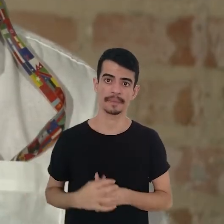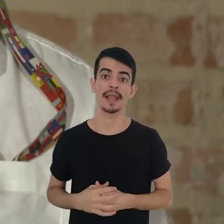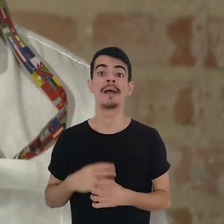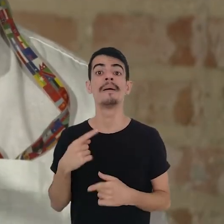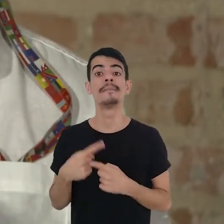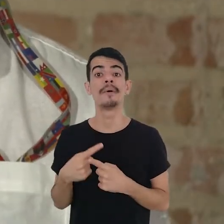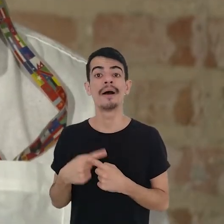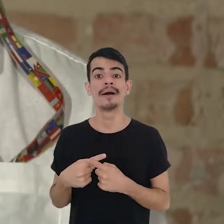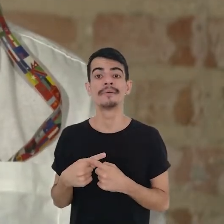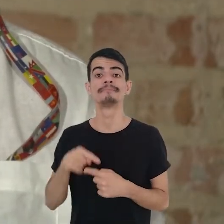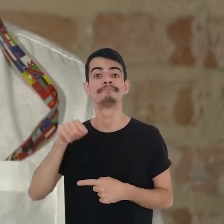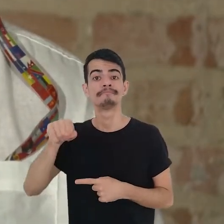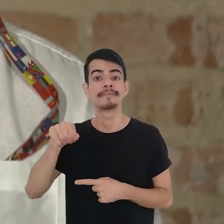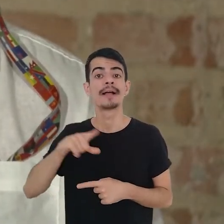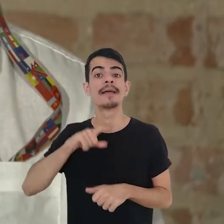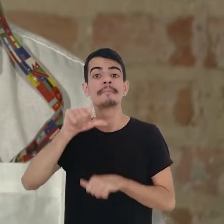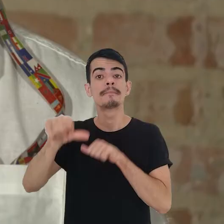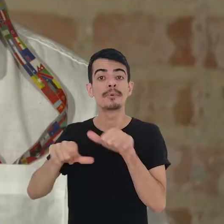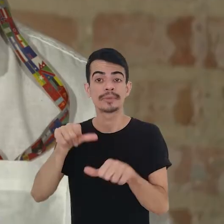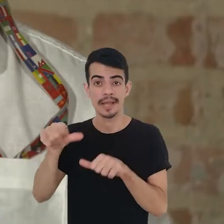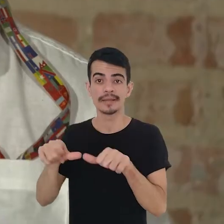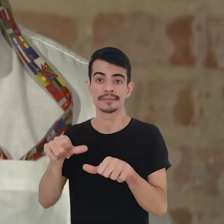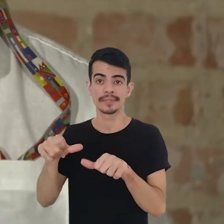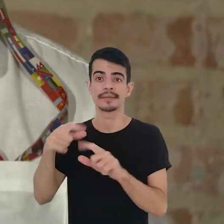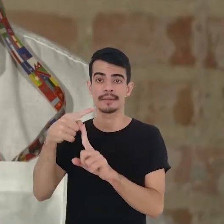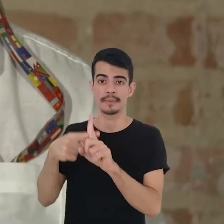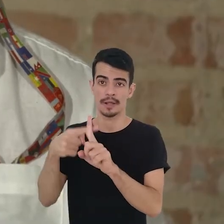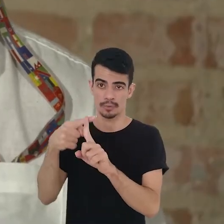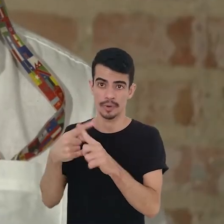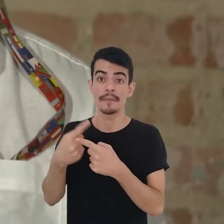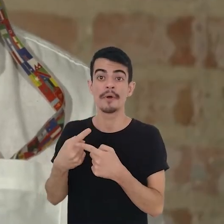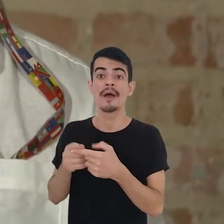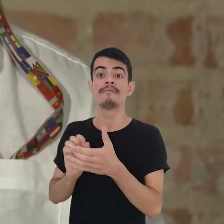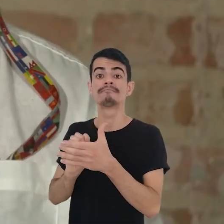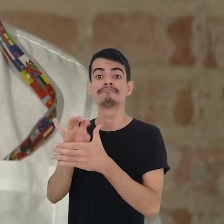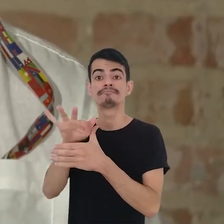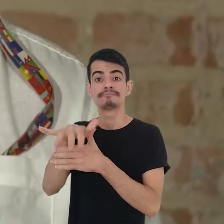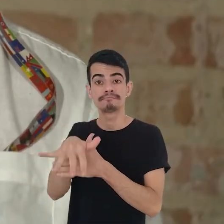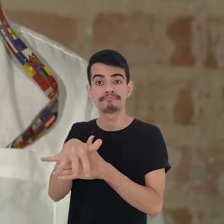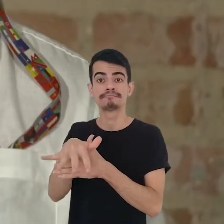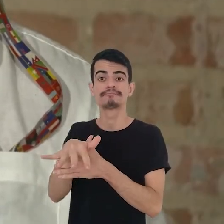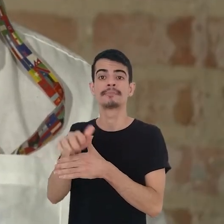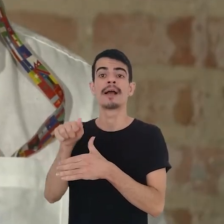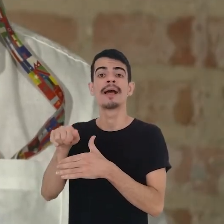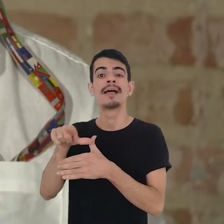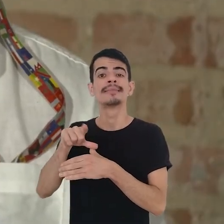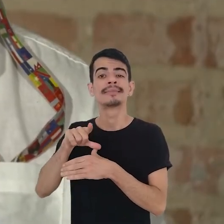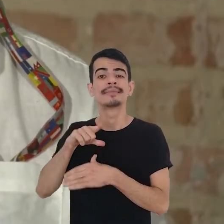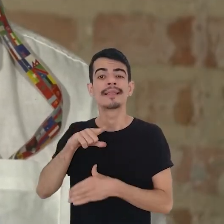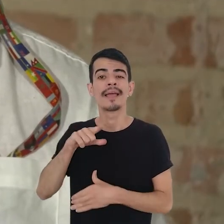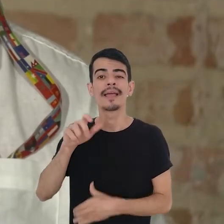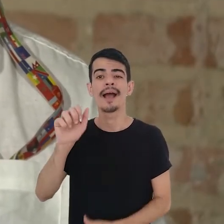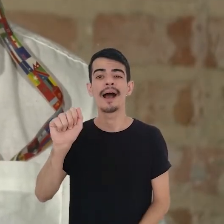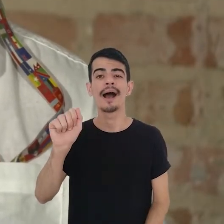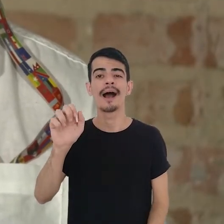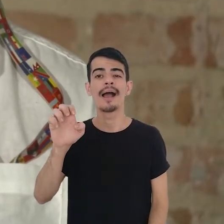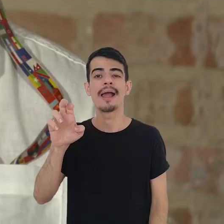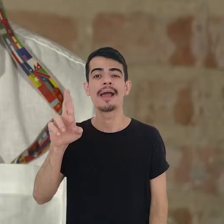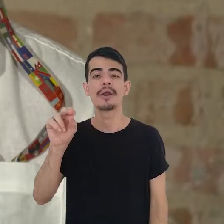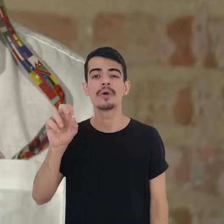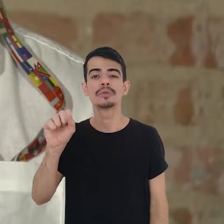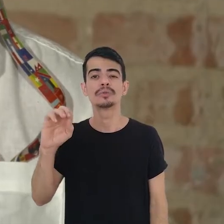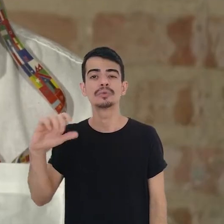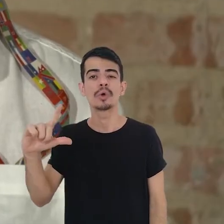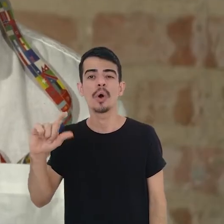ele tende a amortizar a temperatura global, porque os vulcões eles produzem um pequeno aerossol de